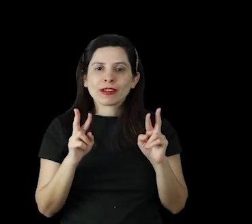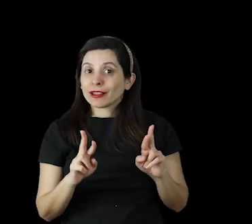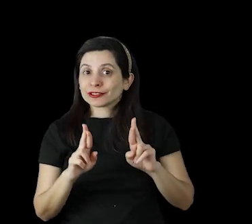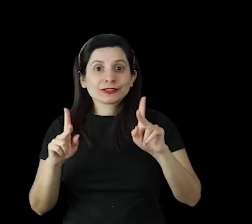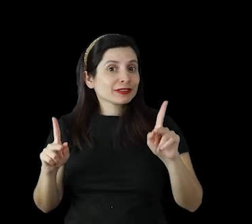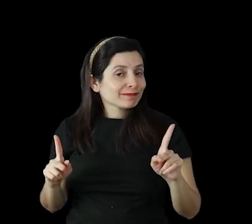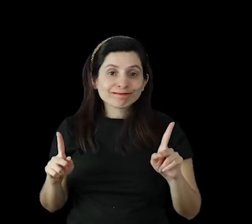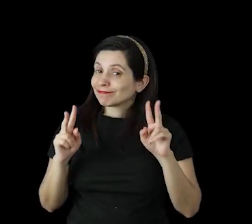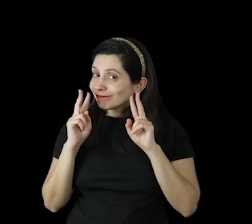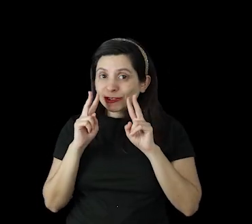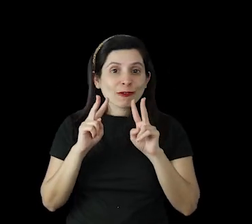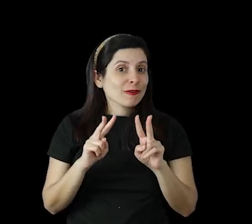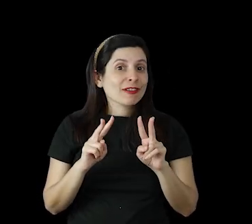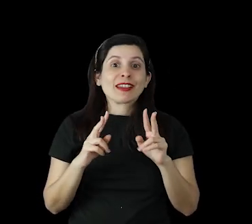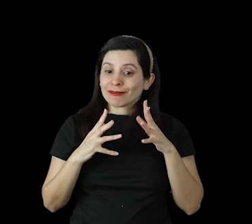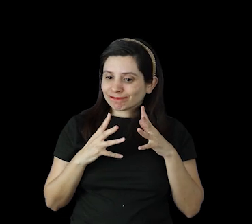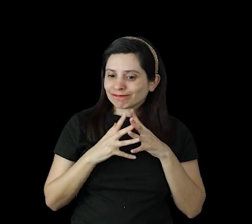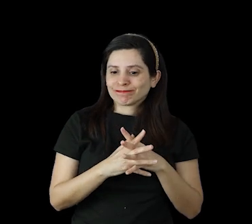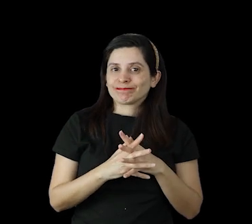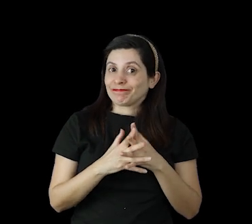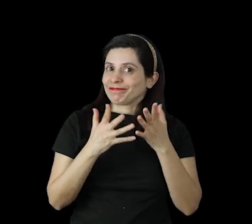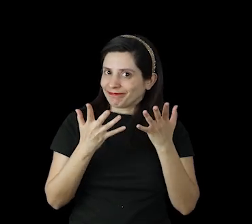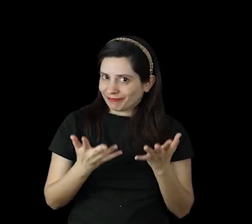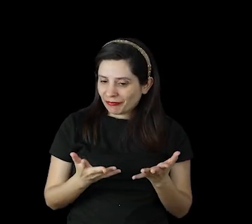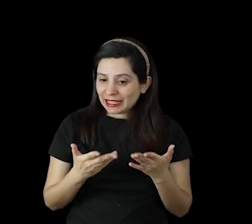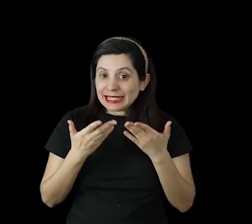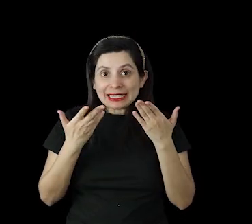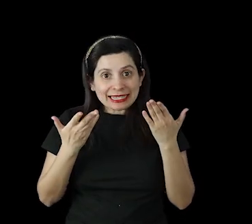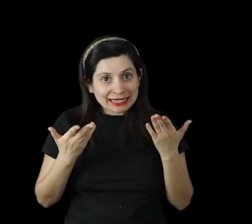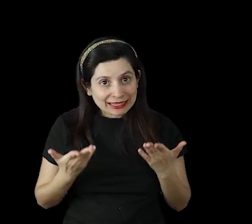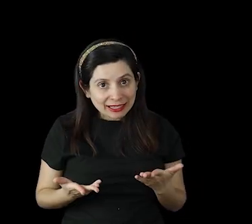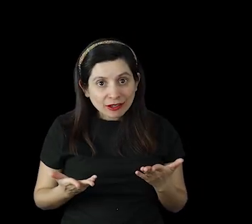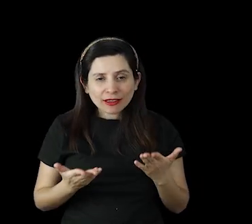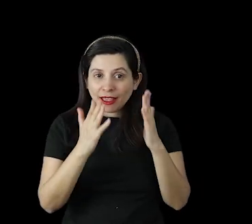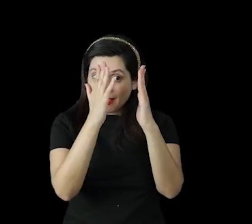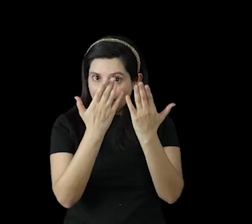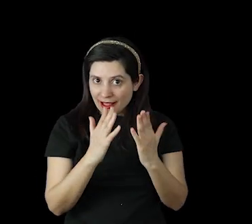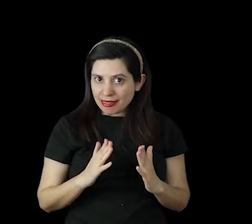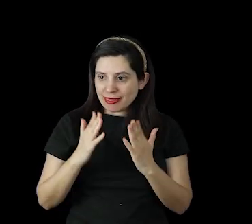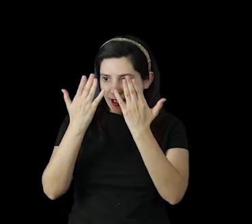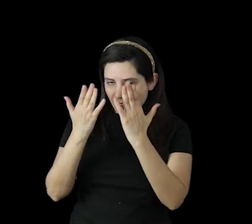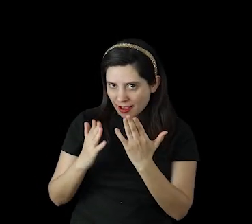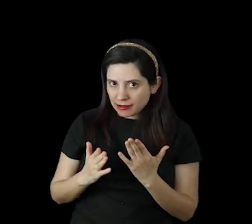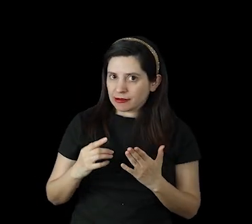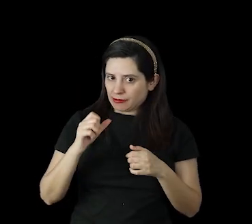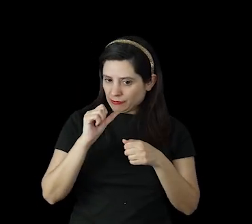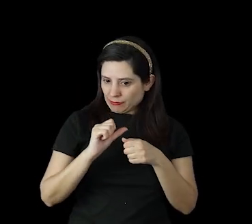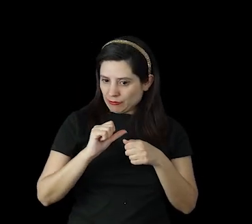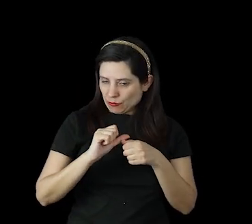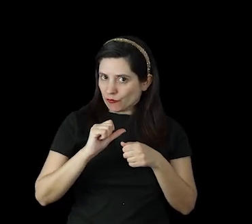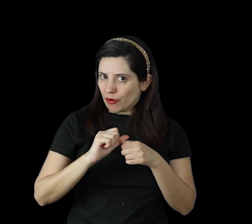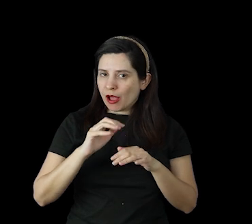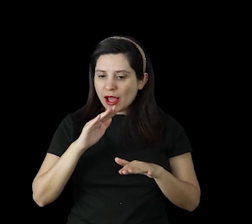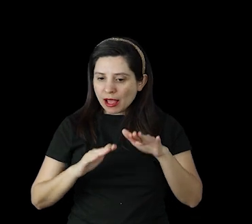a gente não consegue ver complexidade, né. Então, nessas análises que eu faço